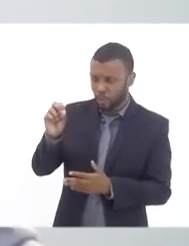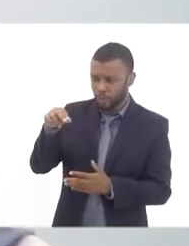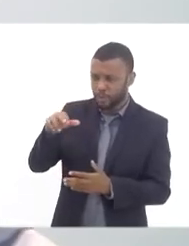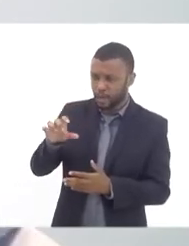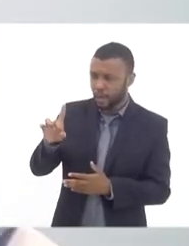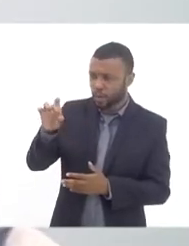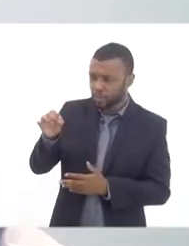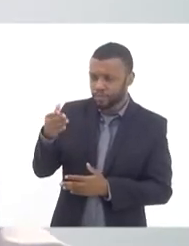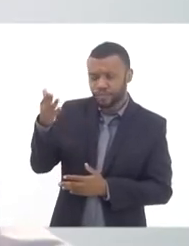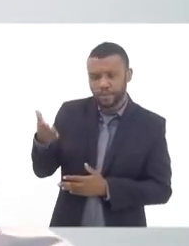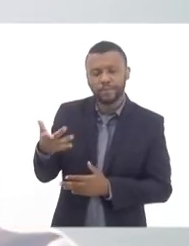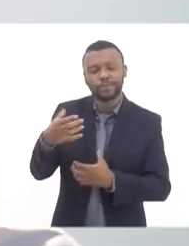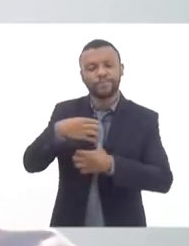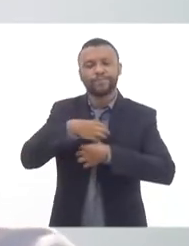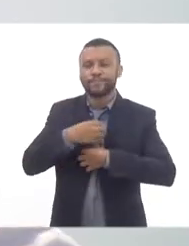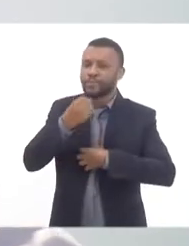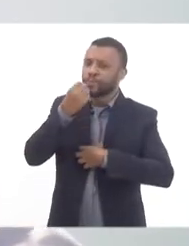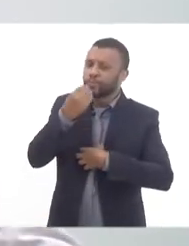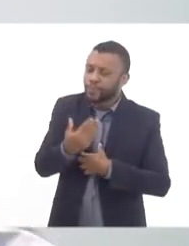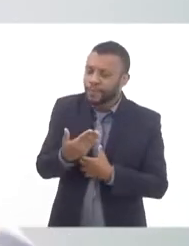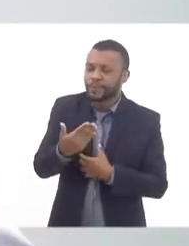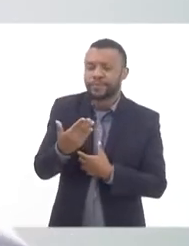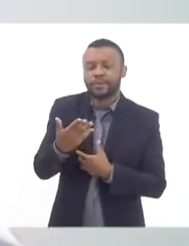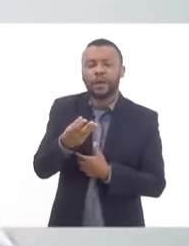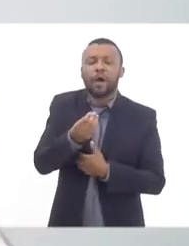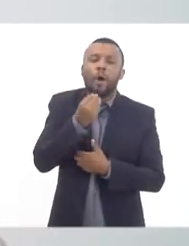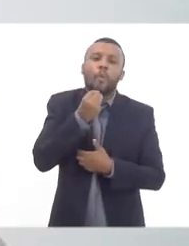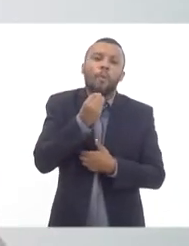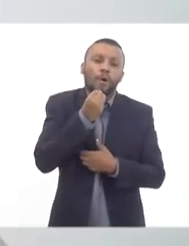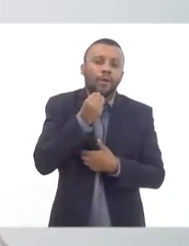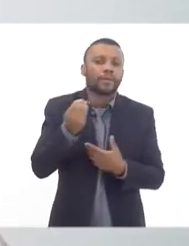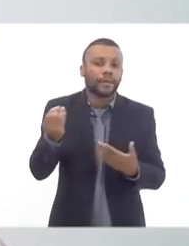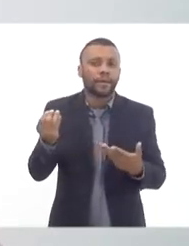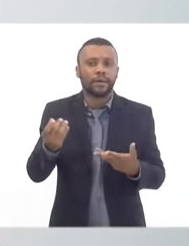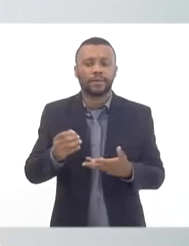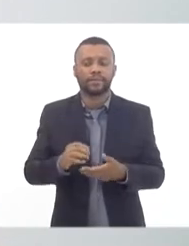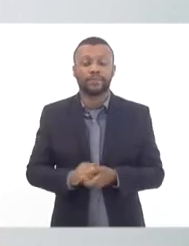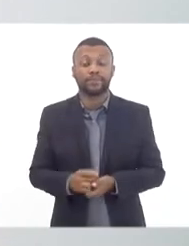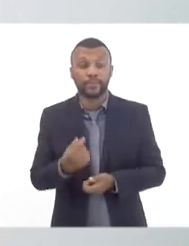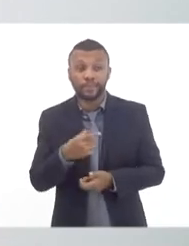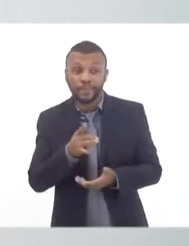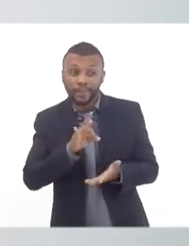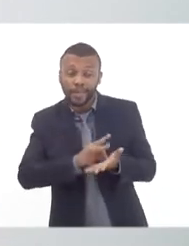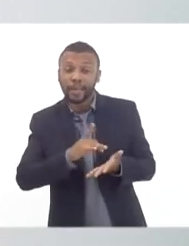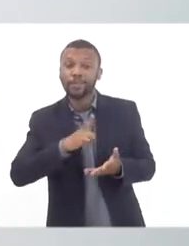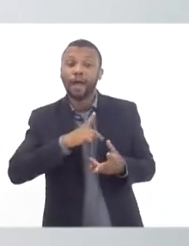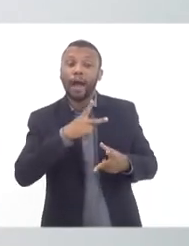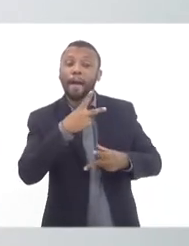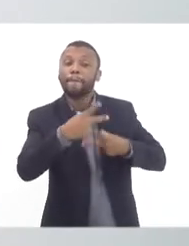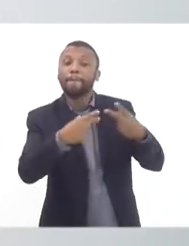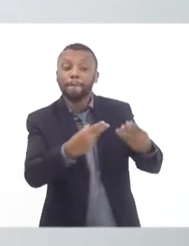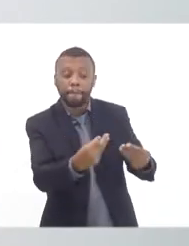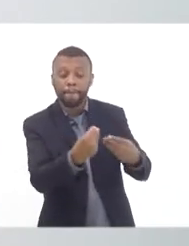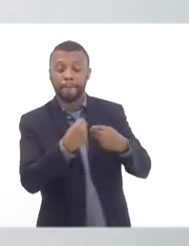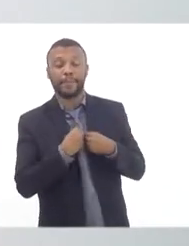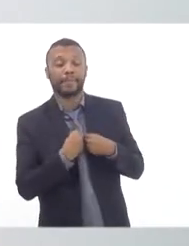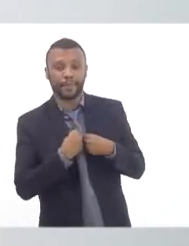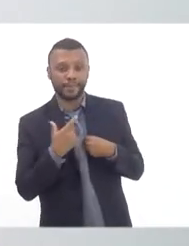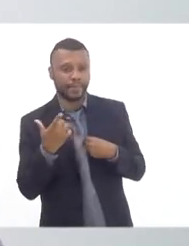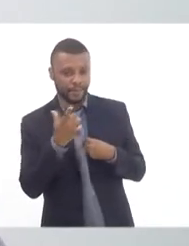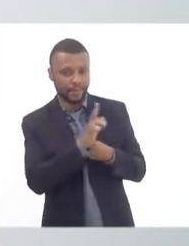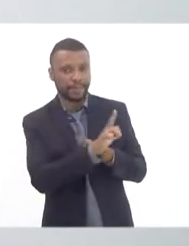uma felicidade tremenda. Quer dizer, o deputado, eu, na verdade, ganhei um presente, deputado.